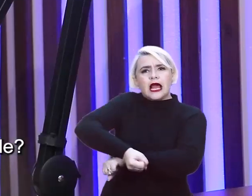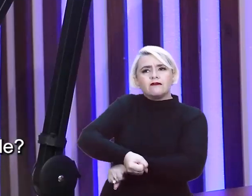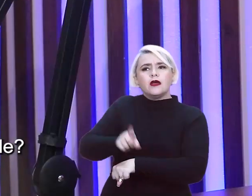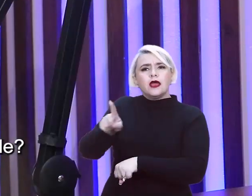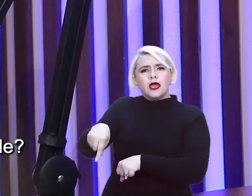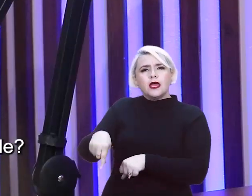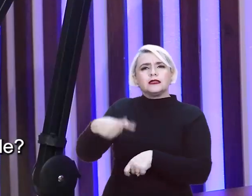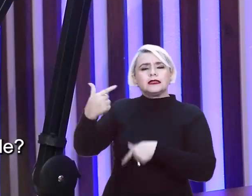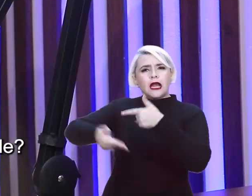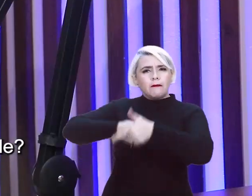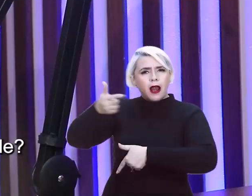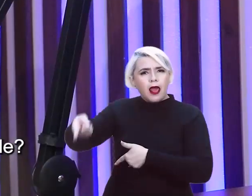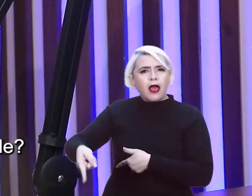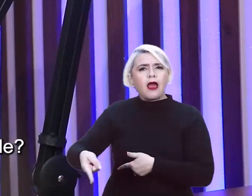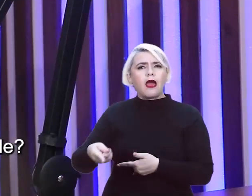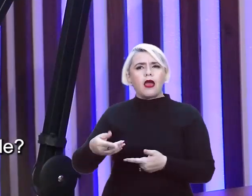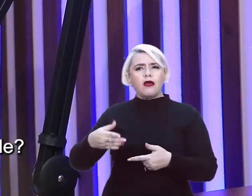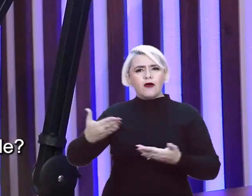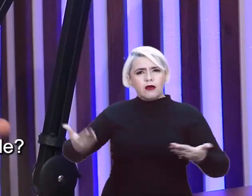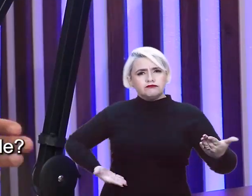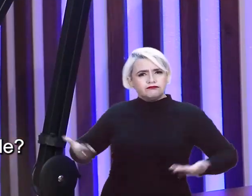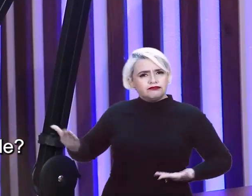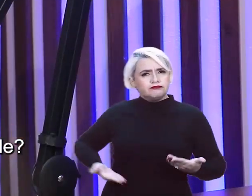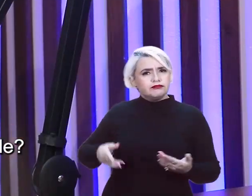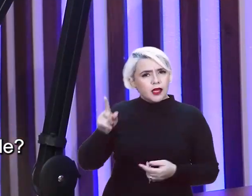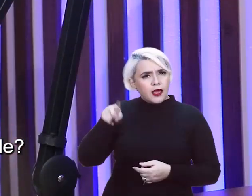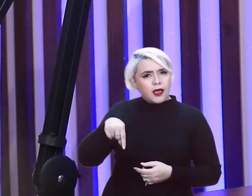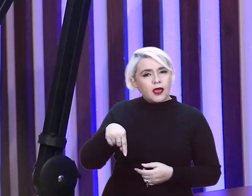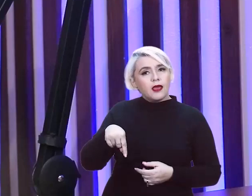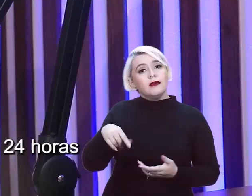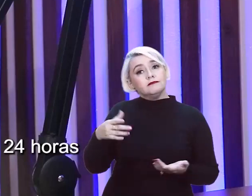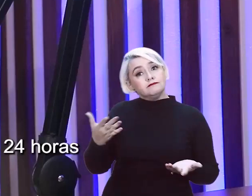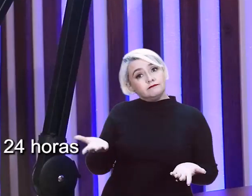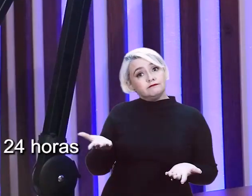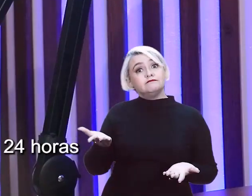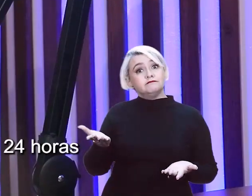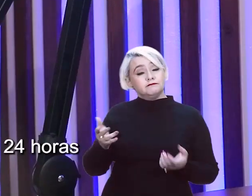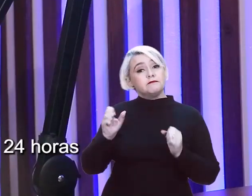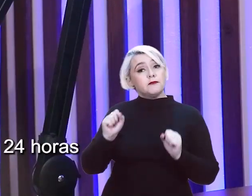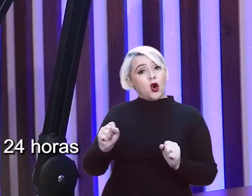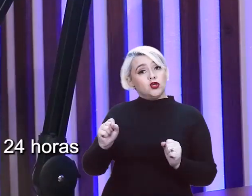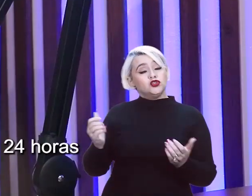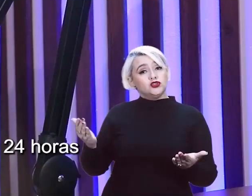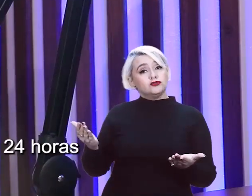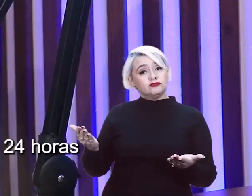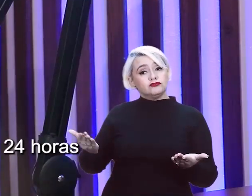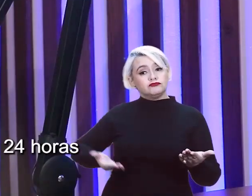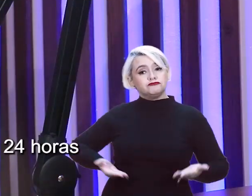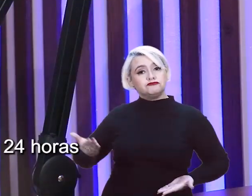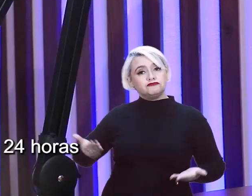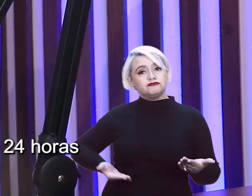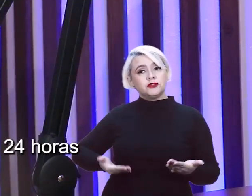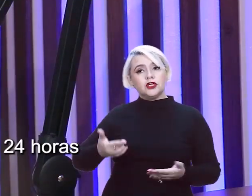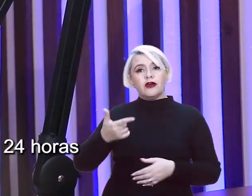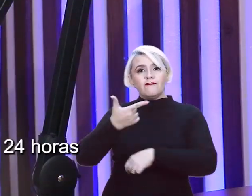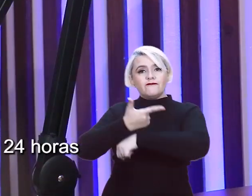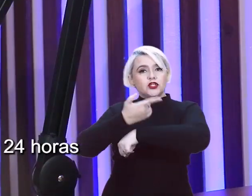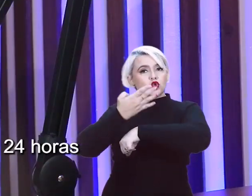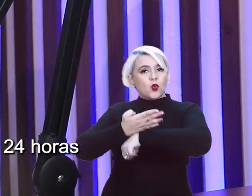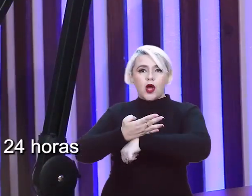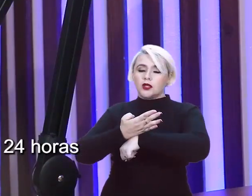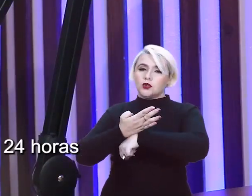ser um amo, né, um serviçal dele? Talvez um vassalo. Mas nunca uma pessoa trabalhando 24